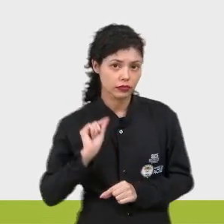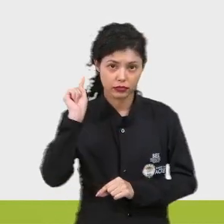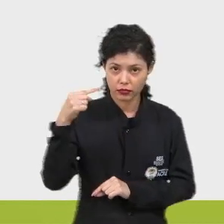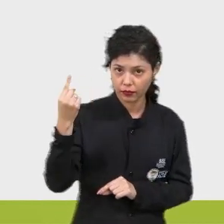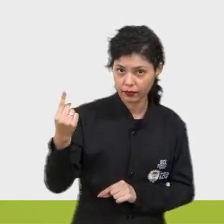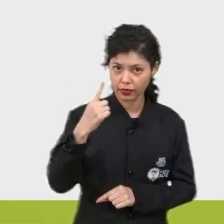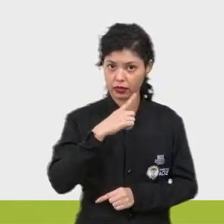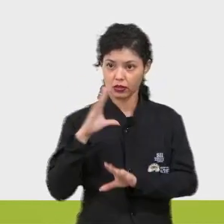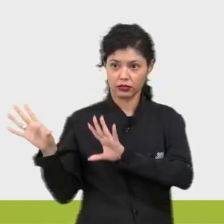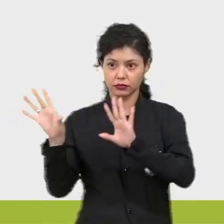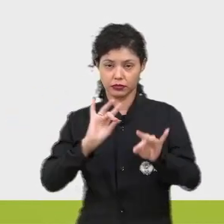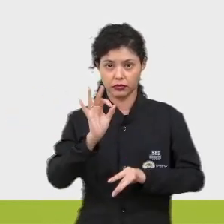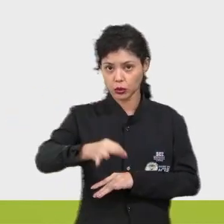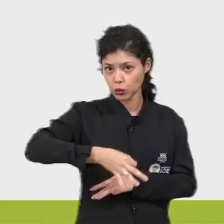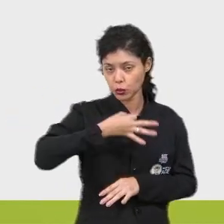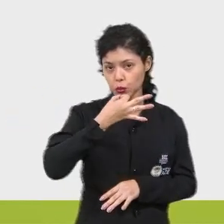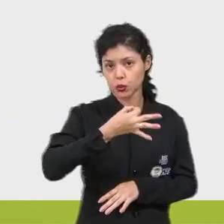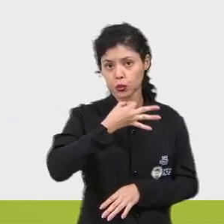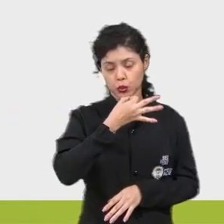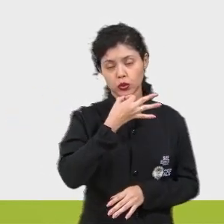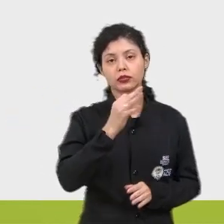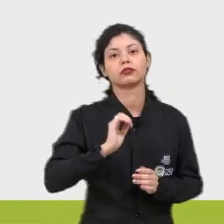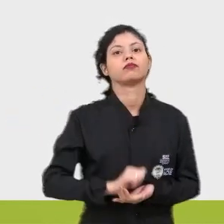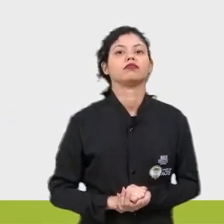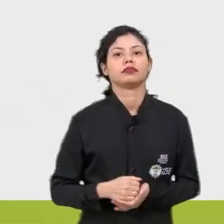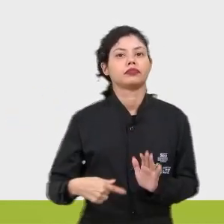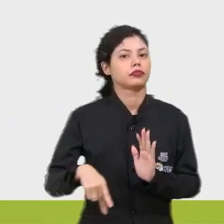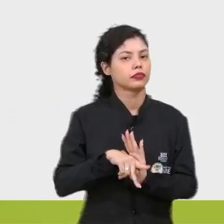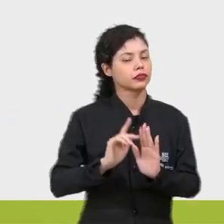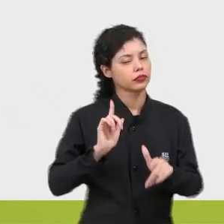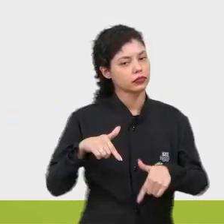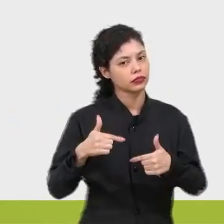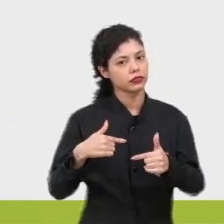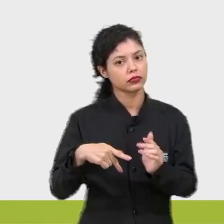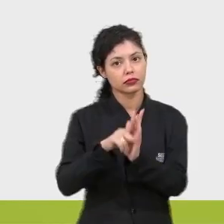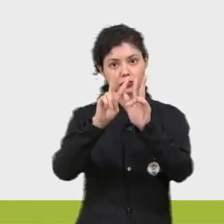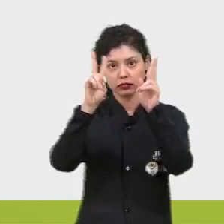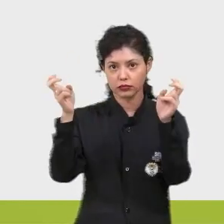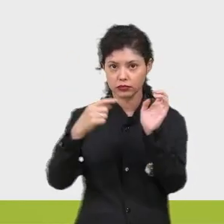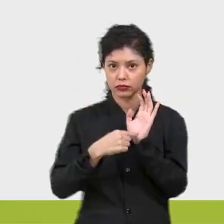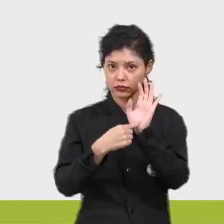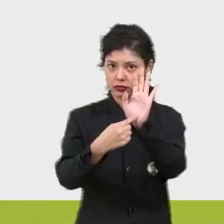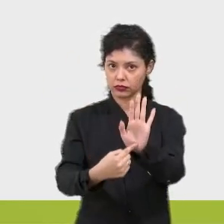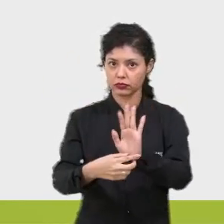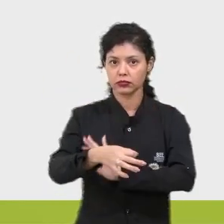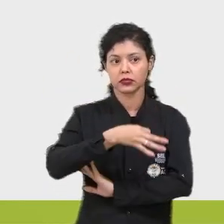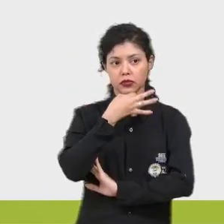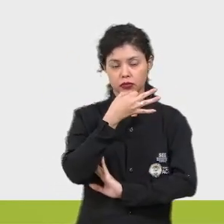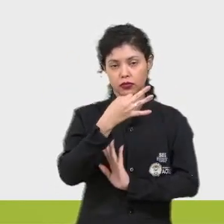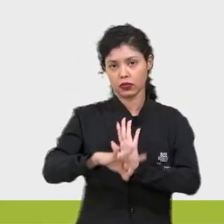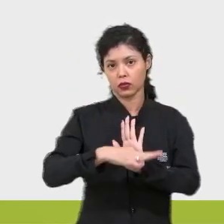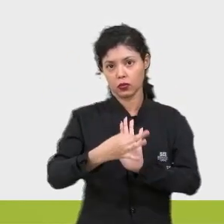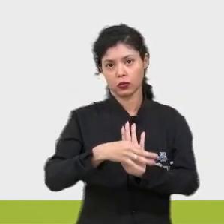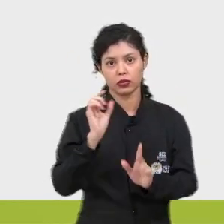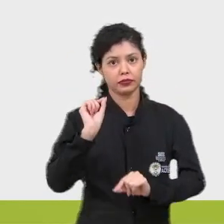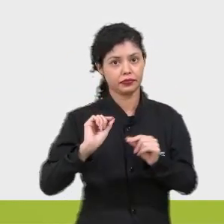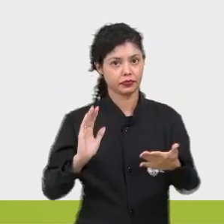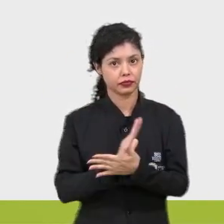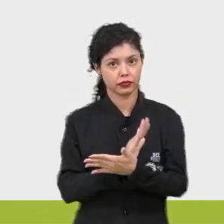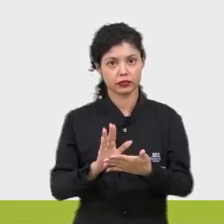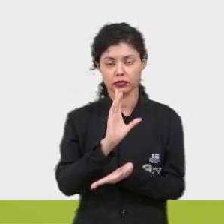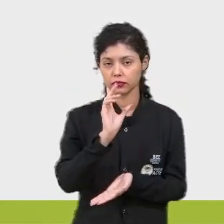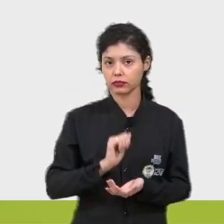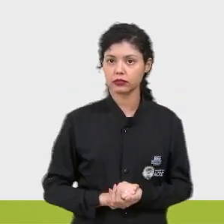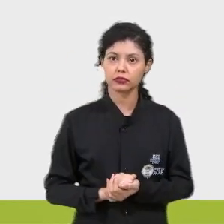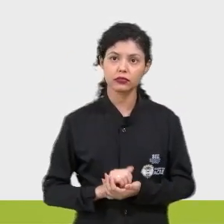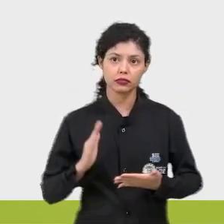aquele texto que traz uma opinião, defende aí uma ideia, expõe uma opinião através de